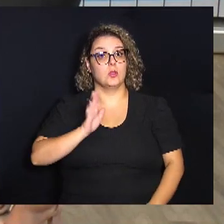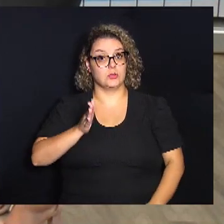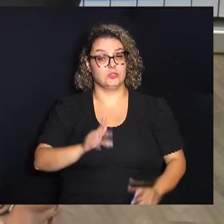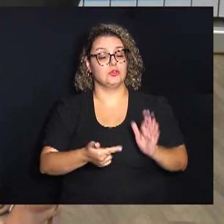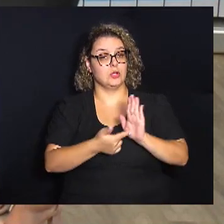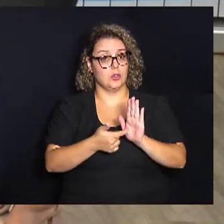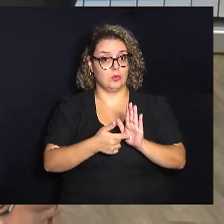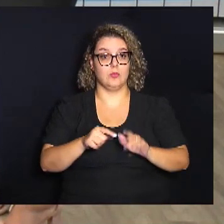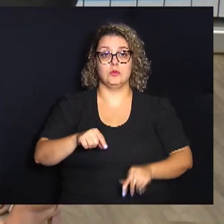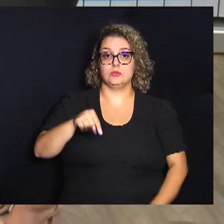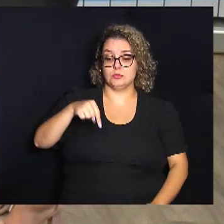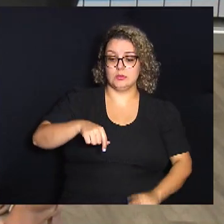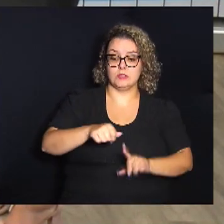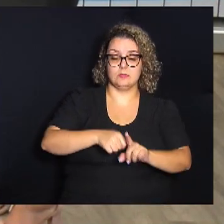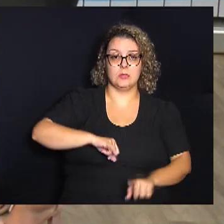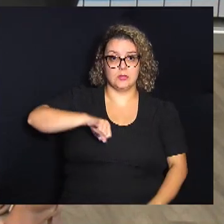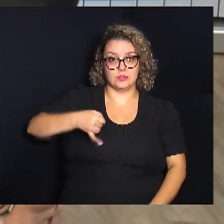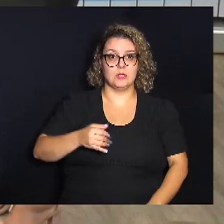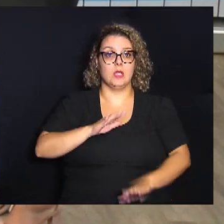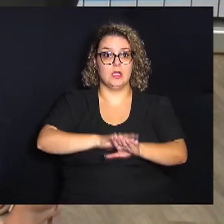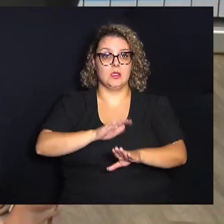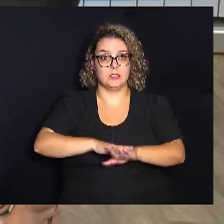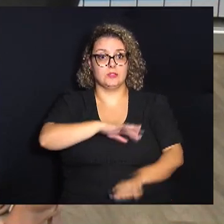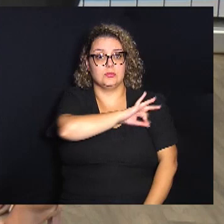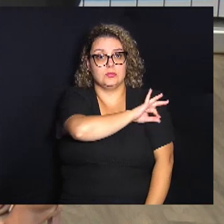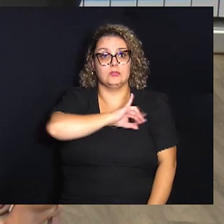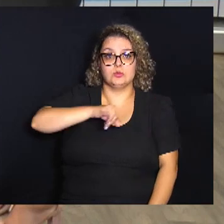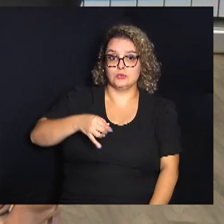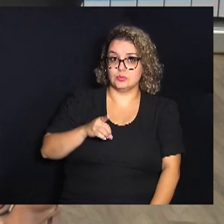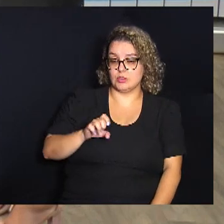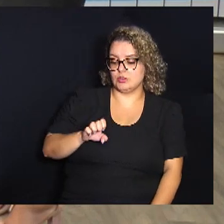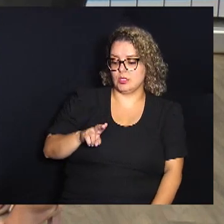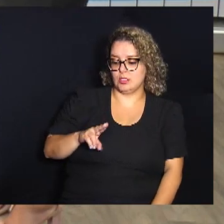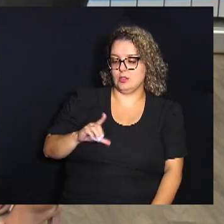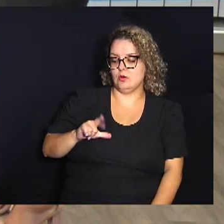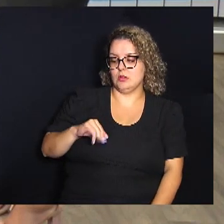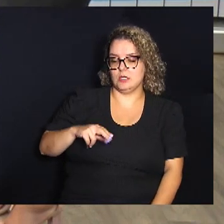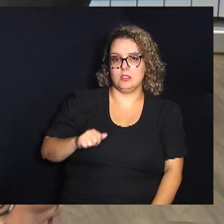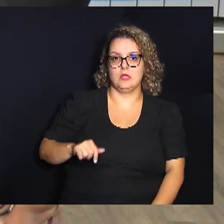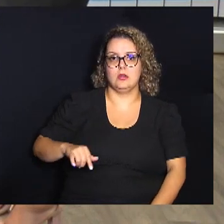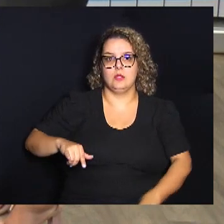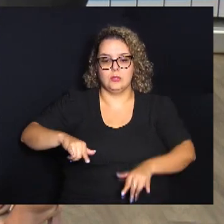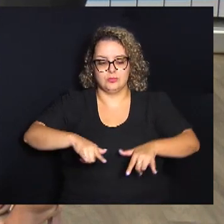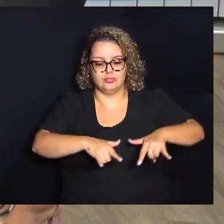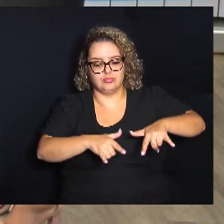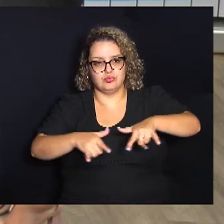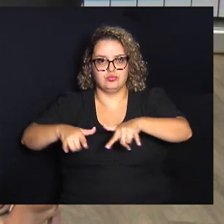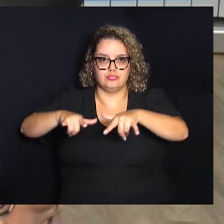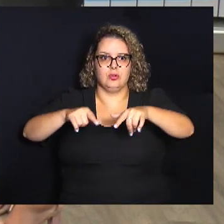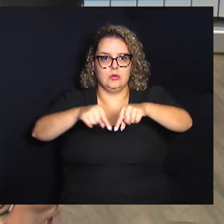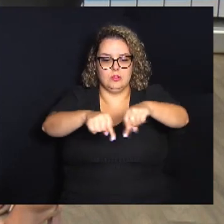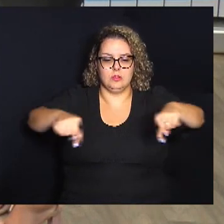neste mês de janeiro a ação da Prefeitura lá no Jardim Eulina com os drones. Nós mostramos aqui uma piscina, né, na